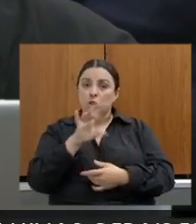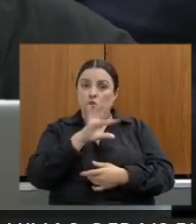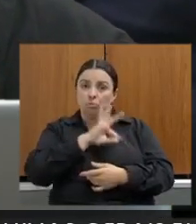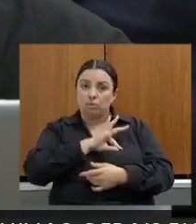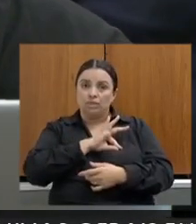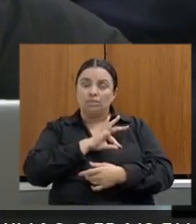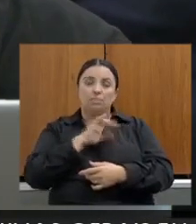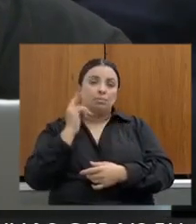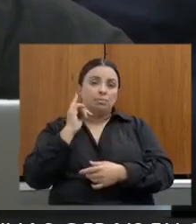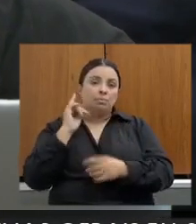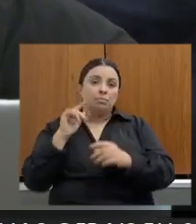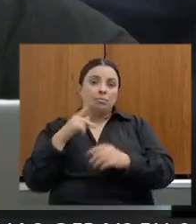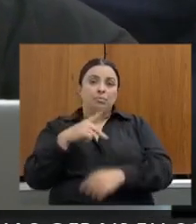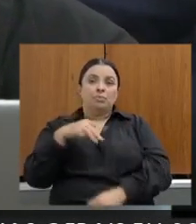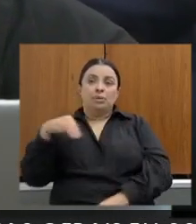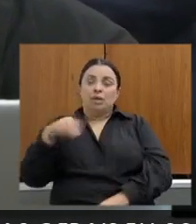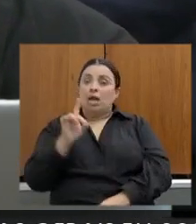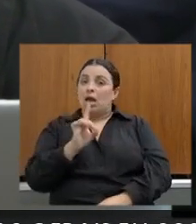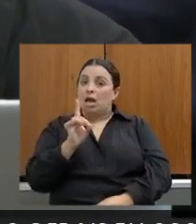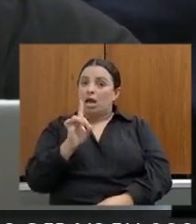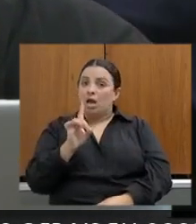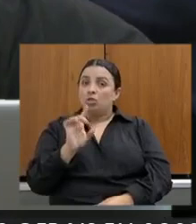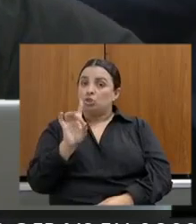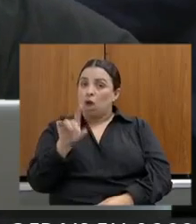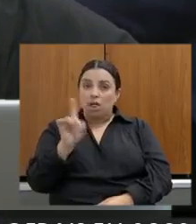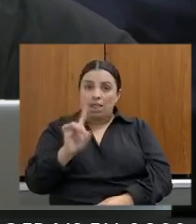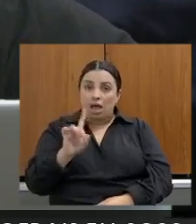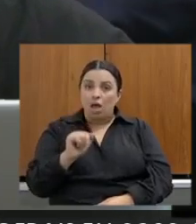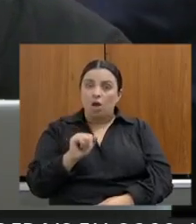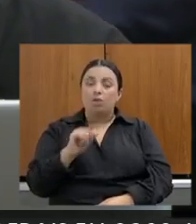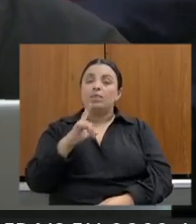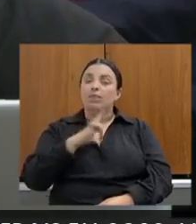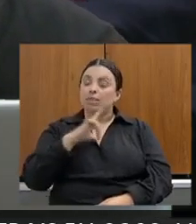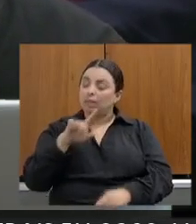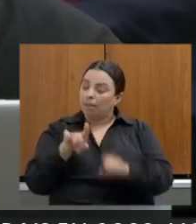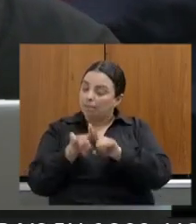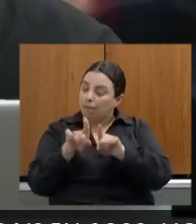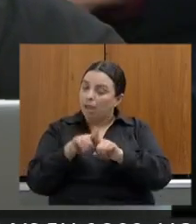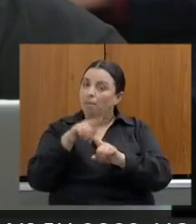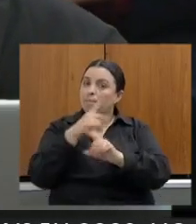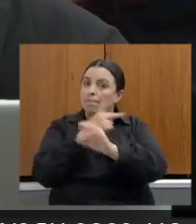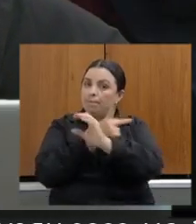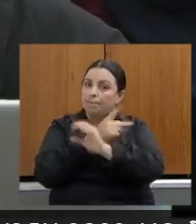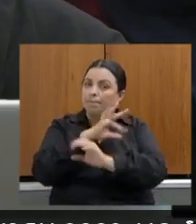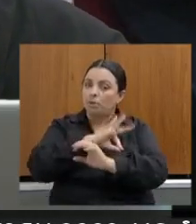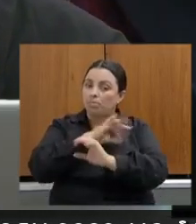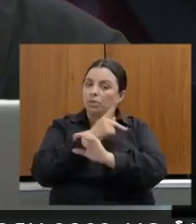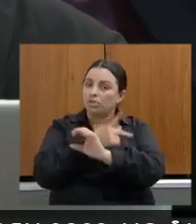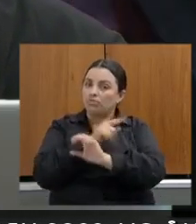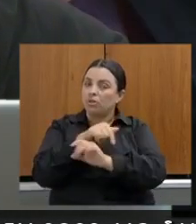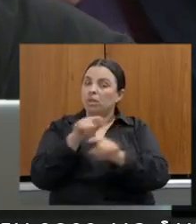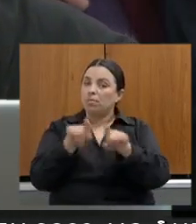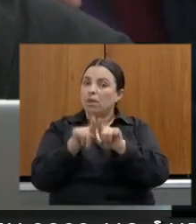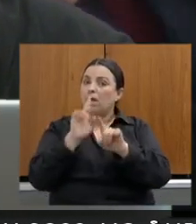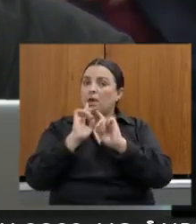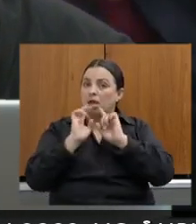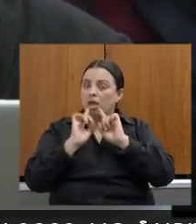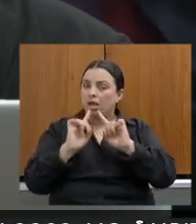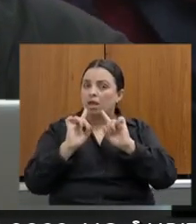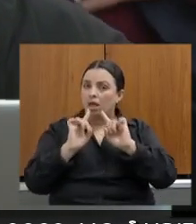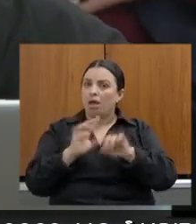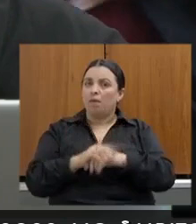militar policiais civis estão também reclamando eu tenho andado a Sheila colocou aqui que ela anda constantemente